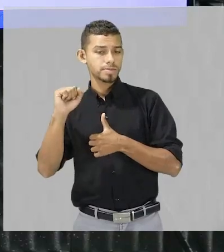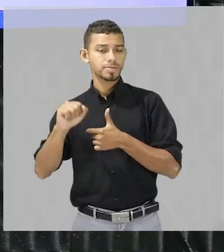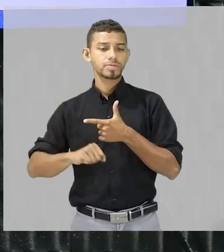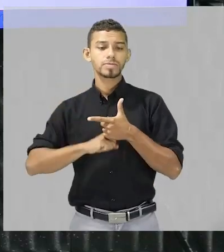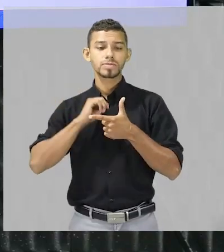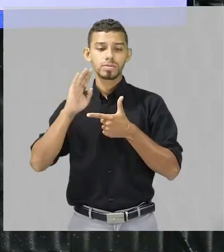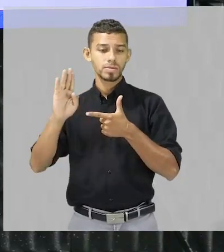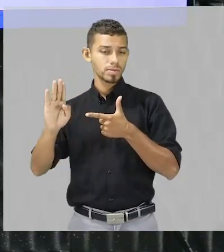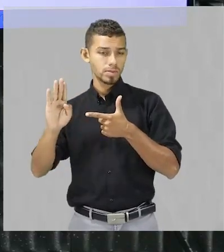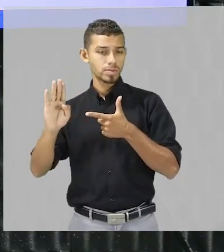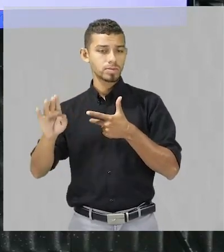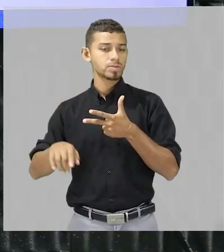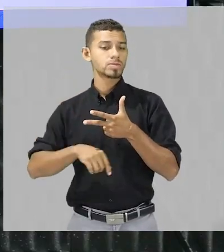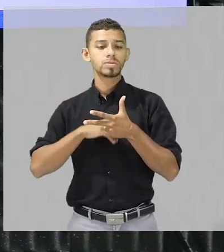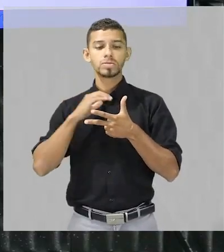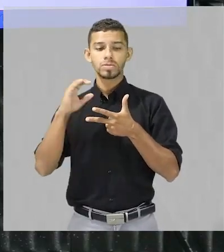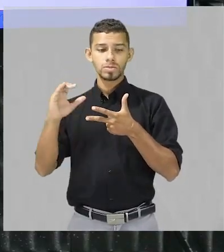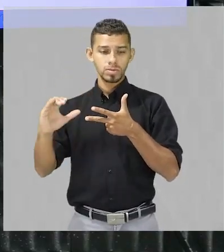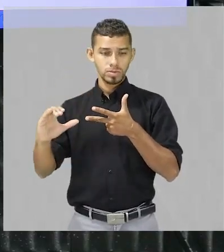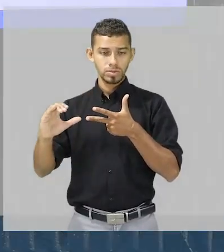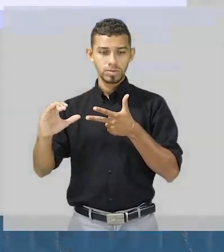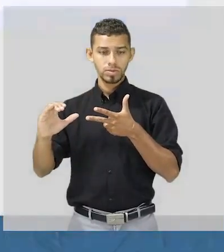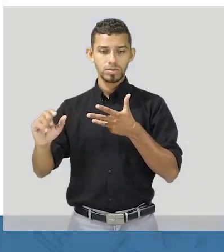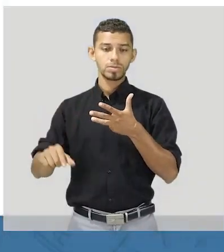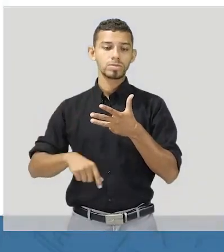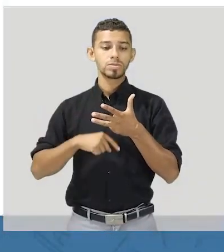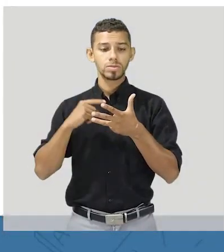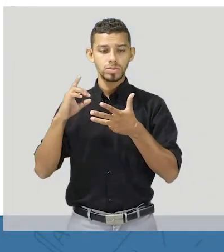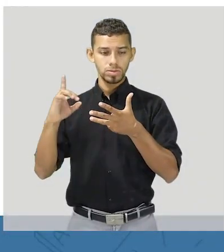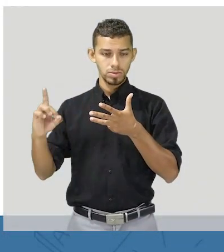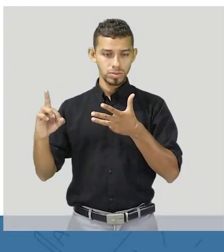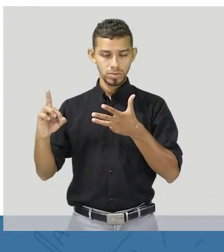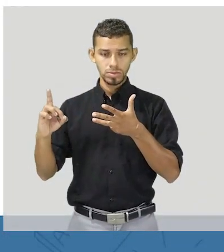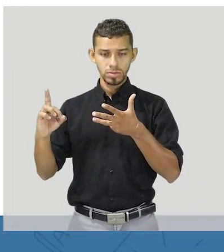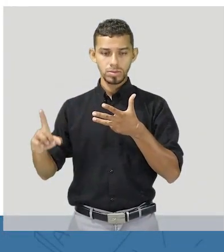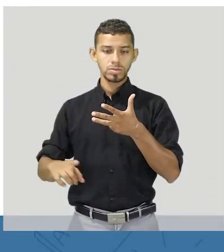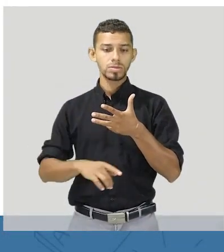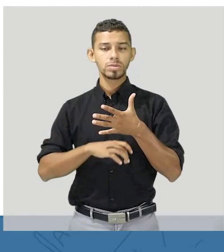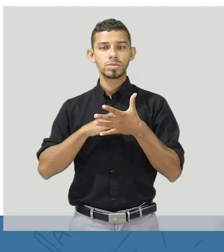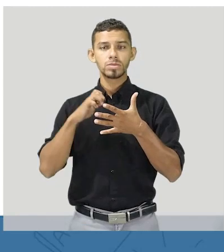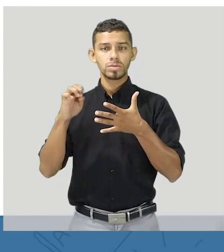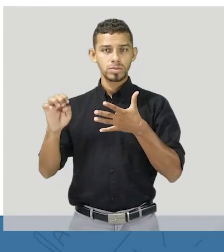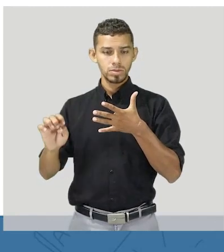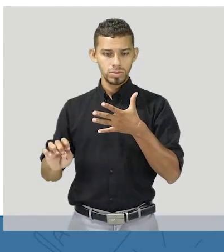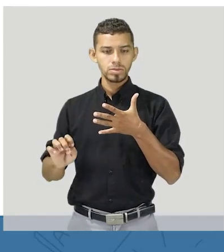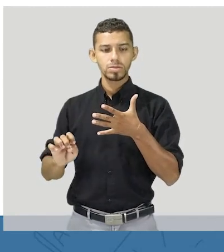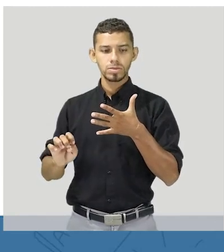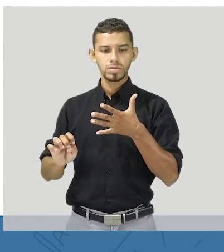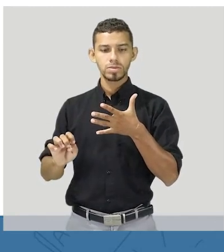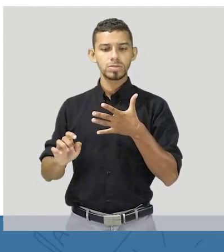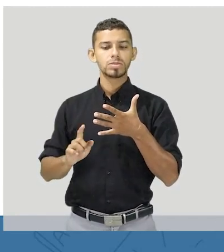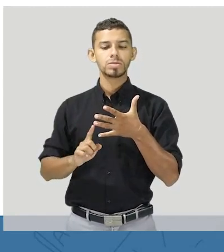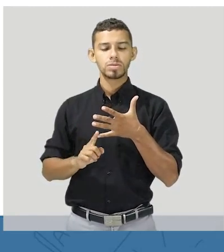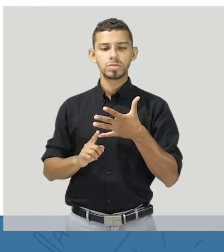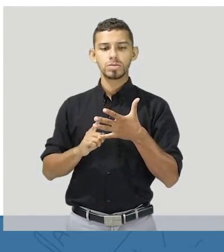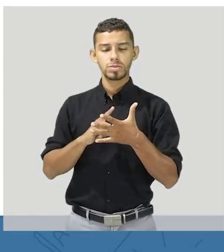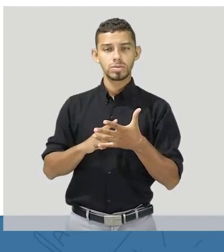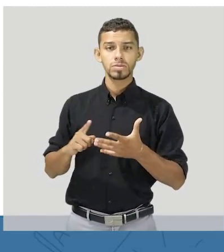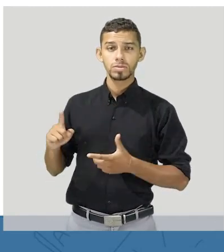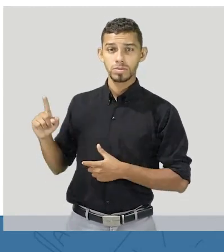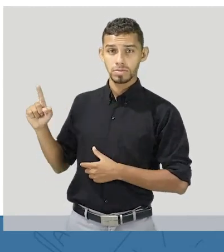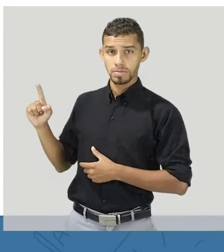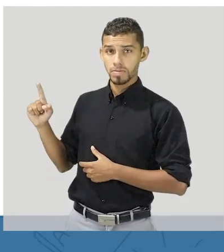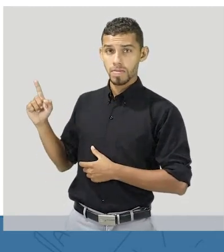cadeia ramificada, átomos de carbonos terciários, ligações duplas de configurações cis ou átomos